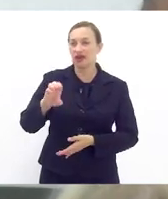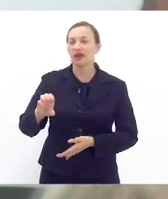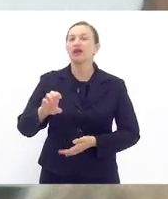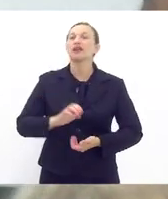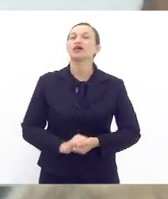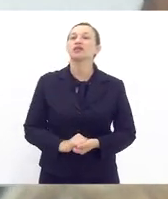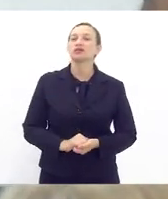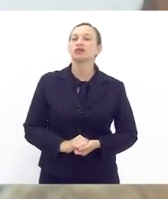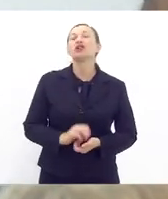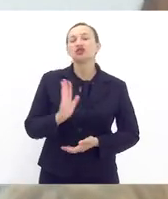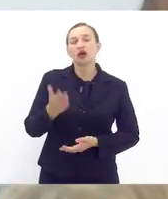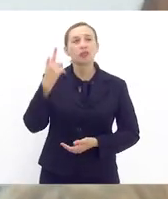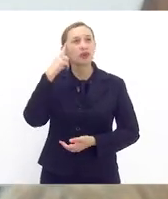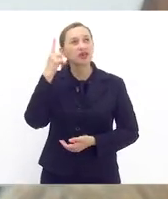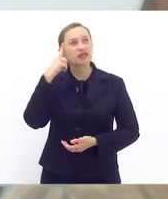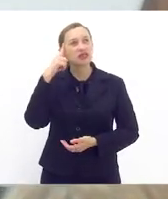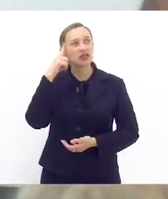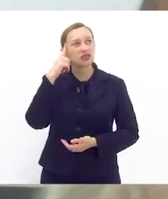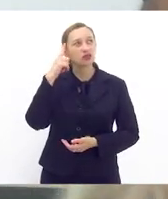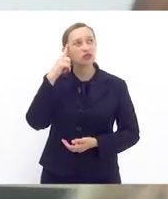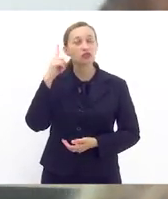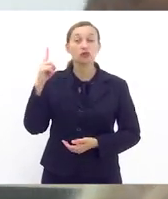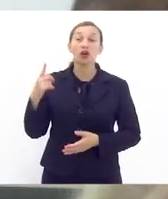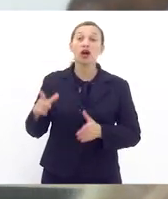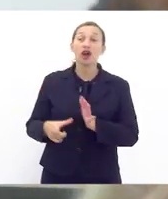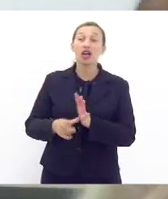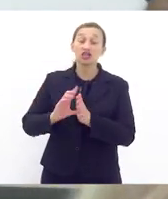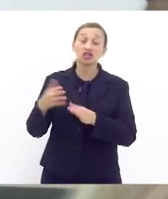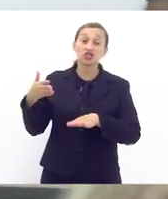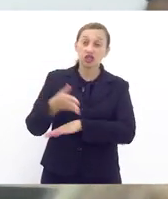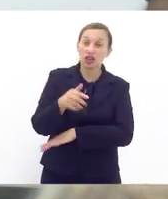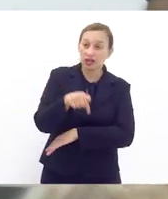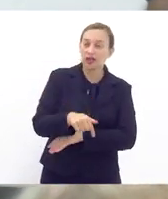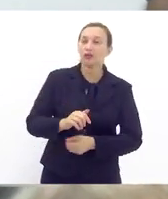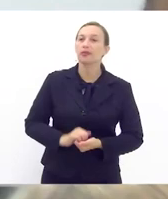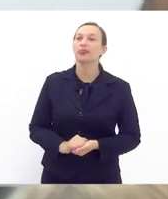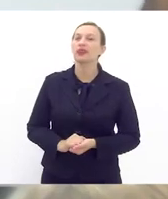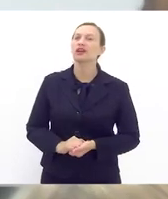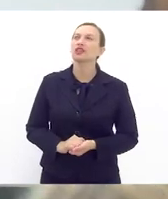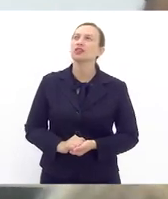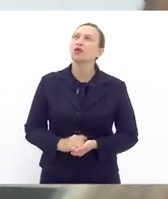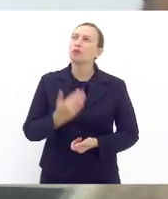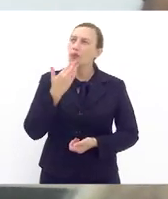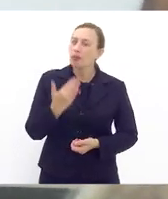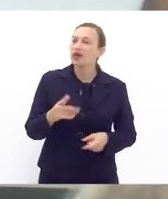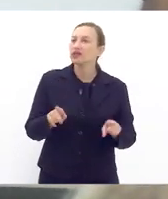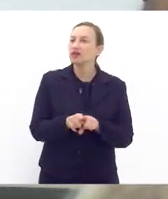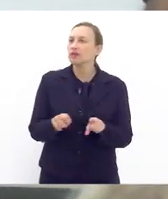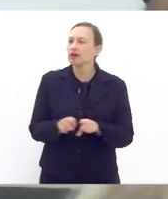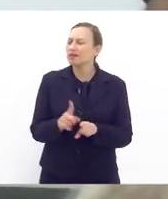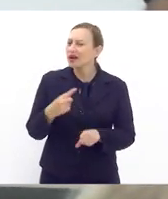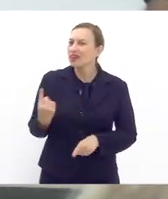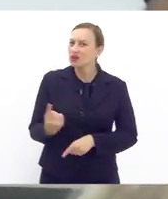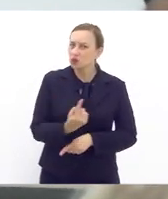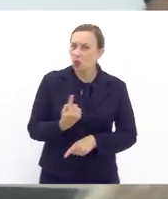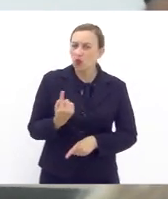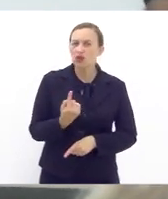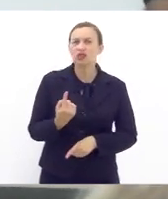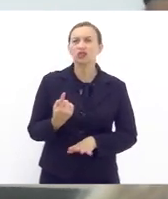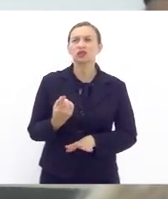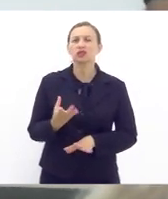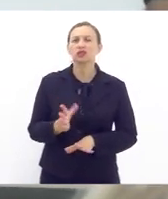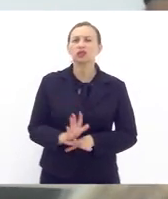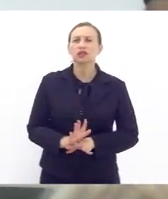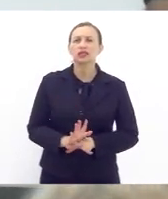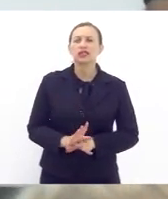essa é uma coisa que a gente tava pensando no caminho para cá e nesse desarquivamento a gente pede para que a gente né os diretores